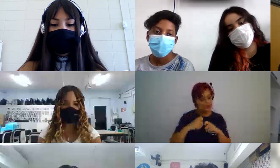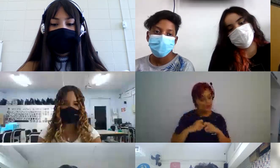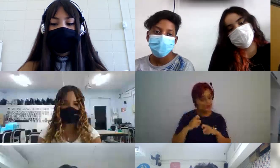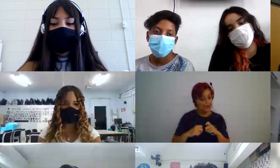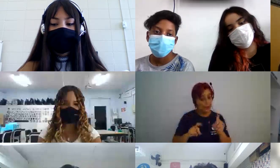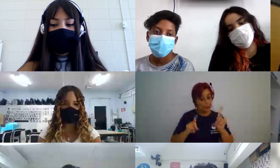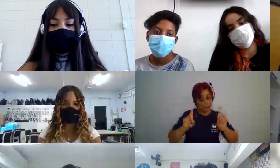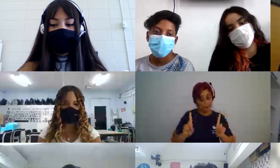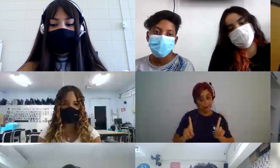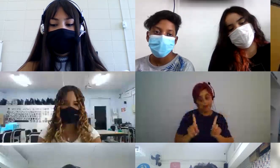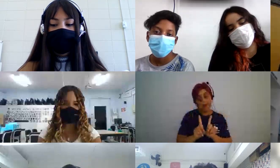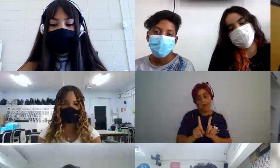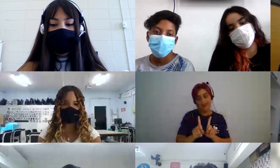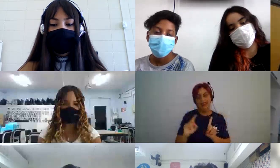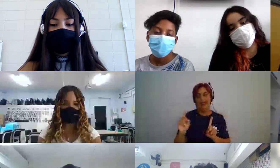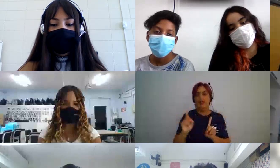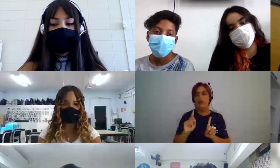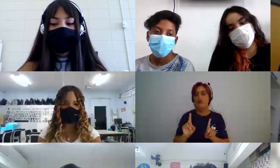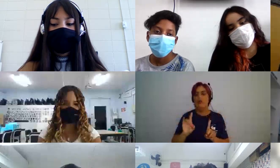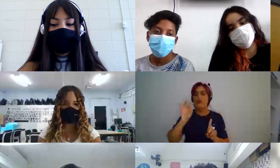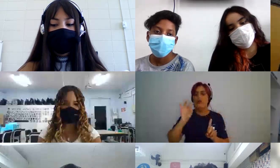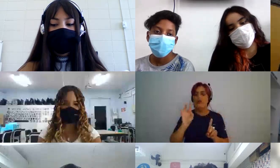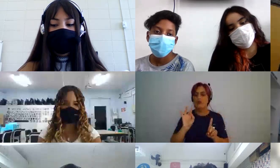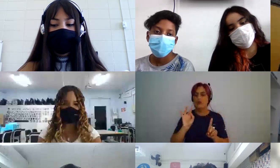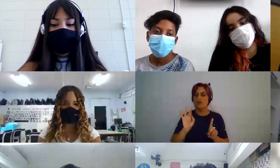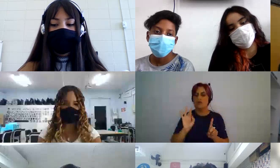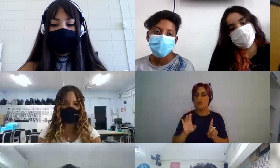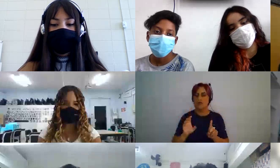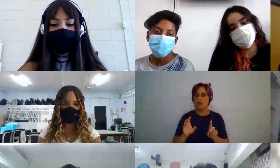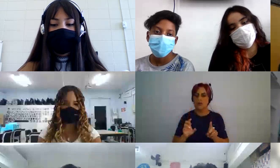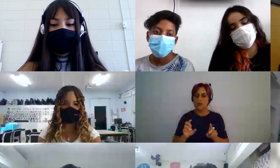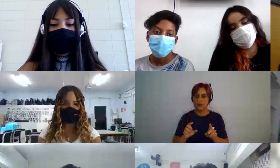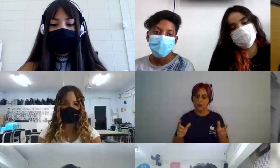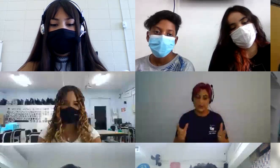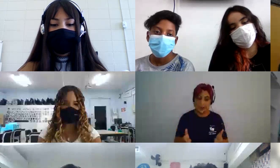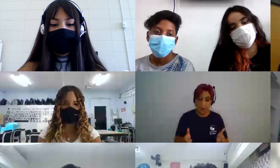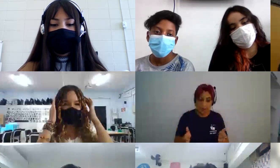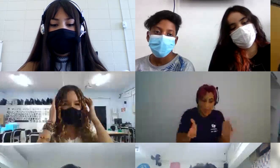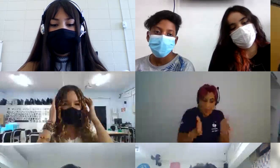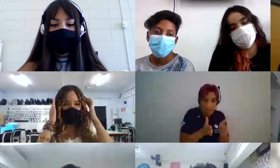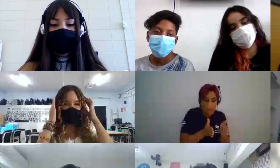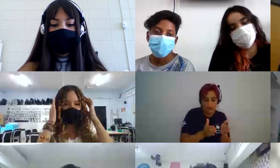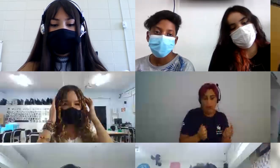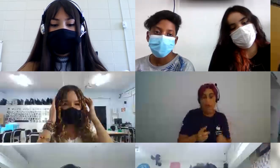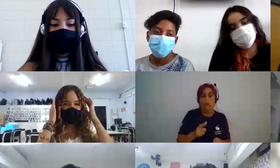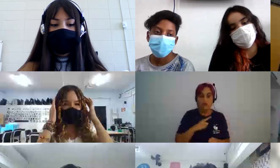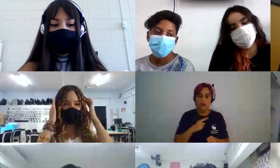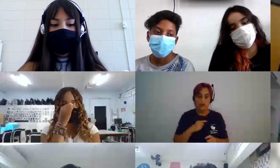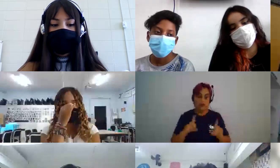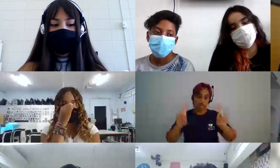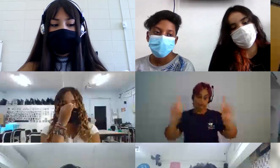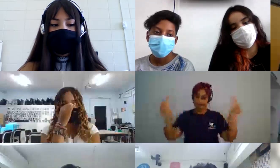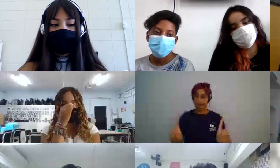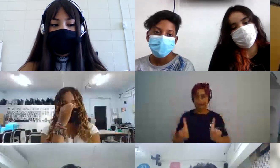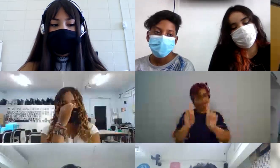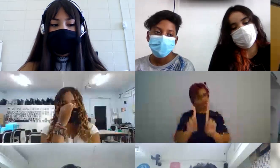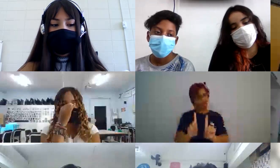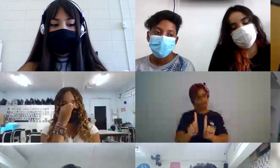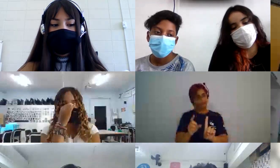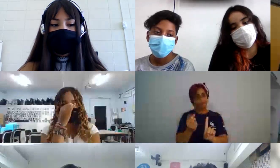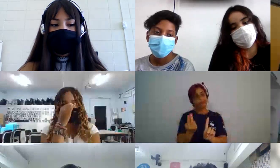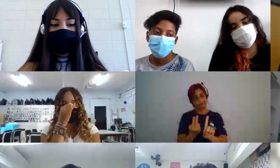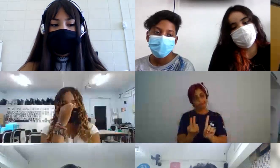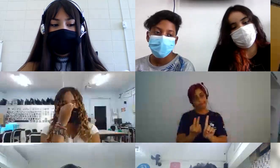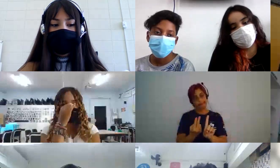mulher. Então não tem só metade de uma criança, tem uma criança inteira que é menino e menina. Então sejam